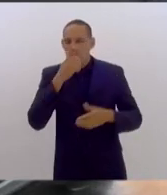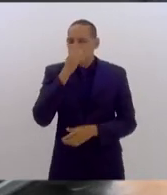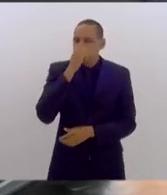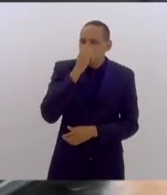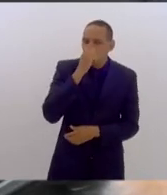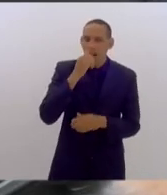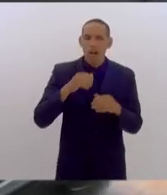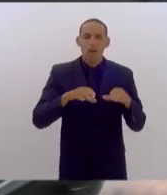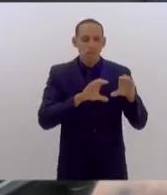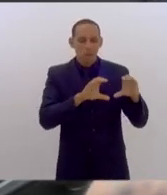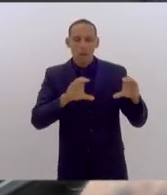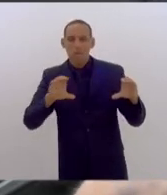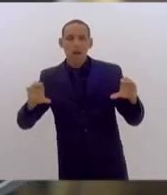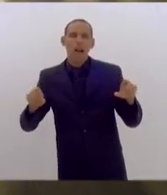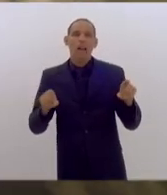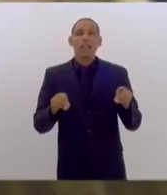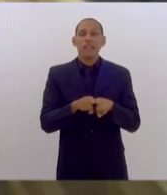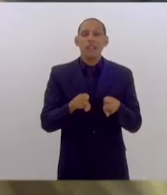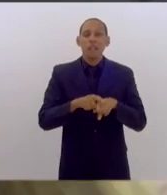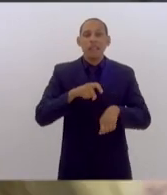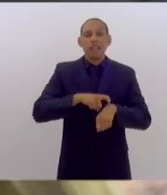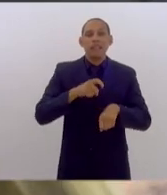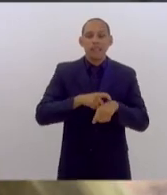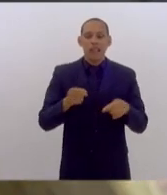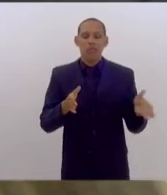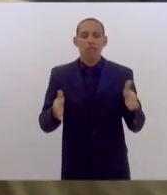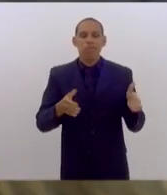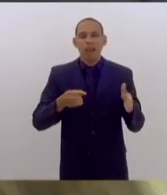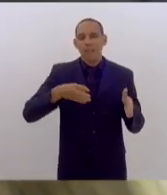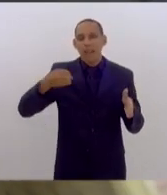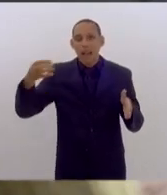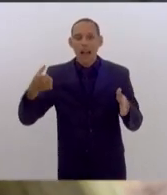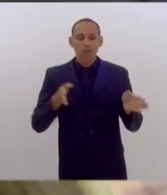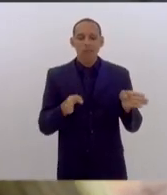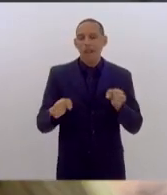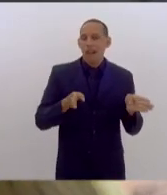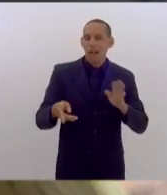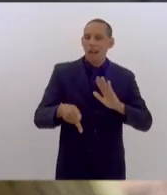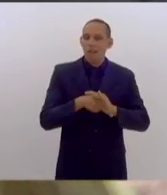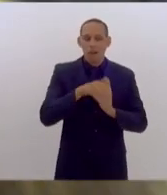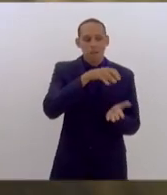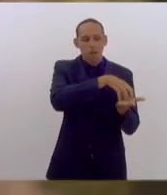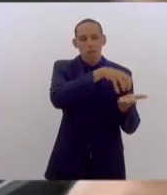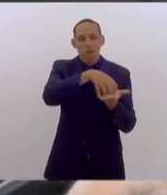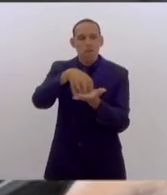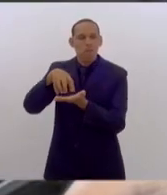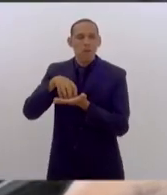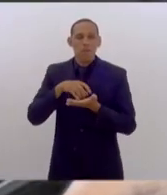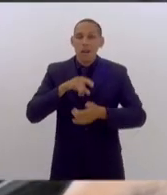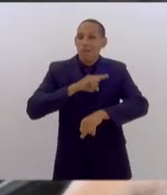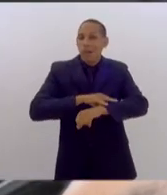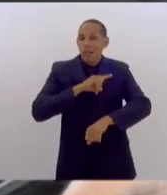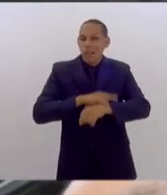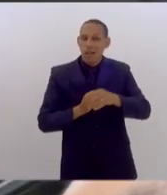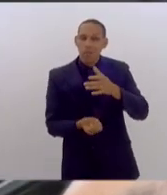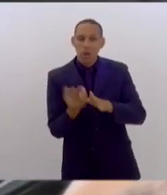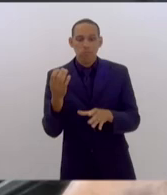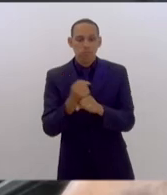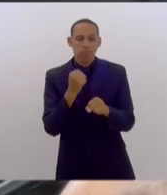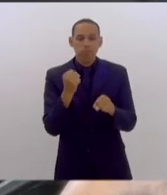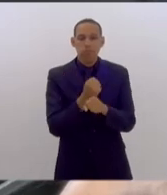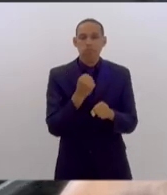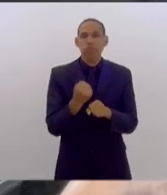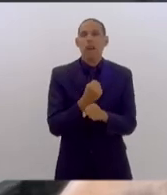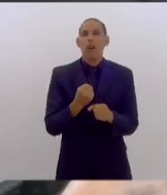composições duração das viagens acessibilidade as estações construção de banheiros analisar as condições